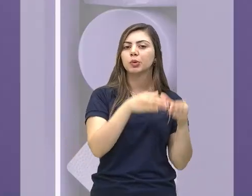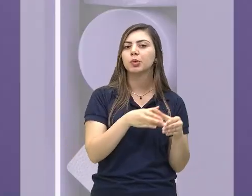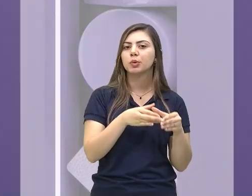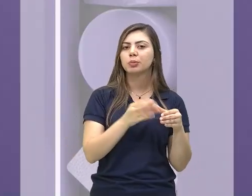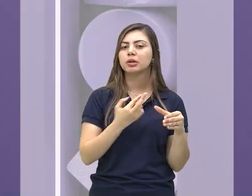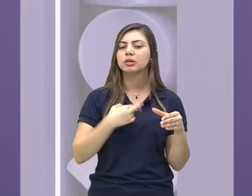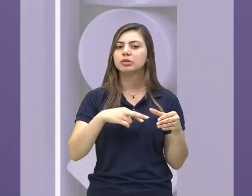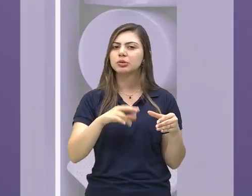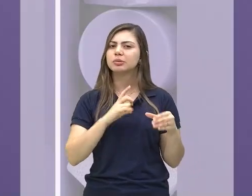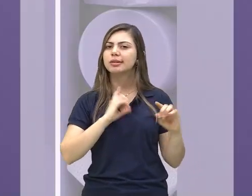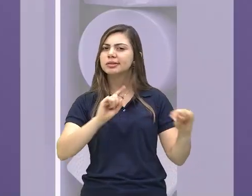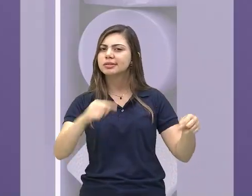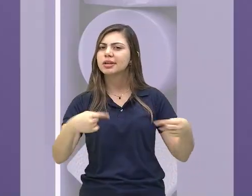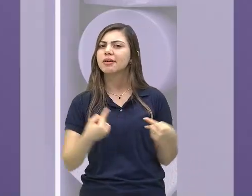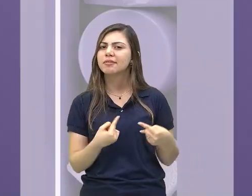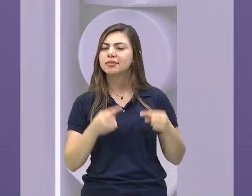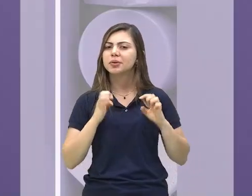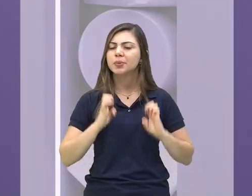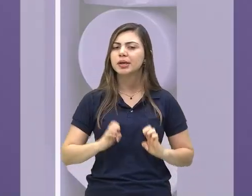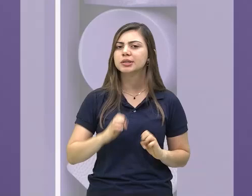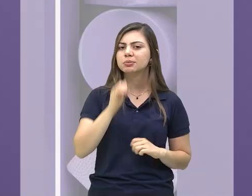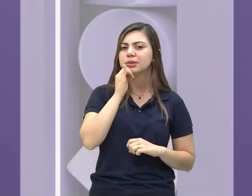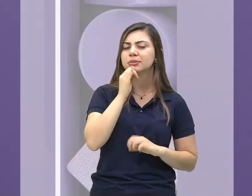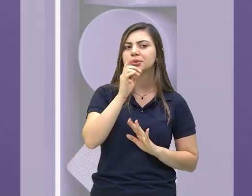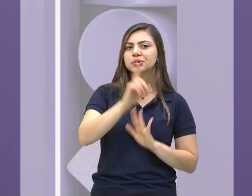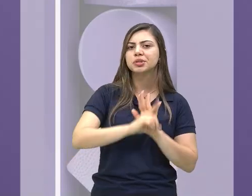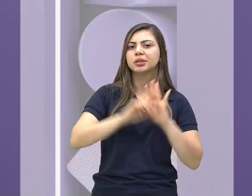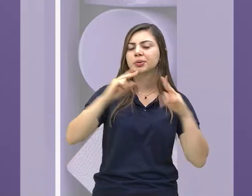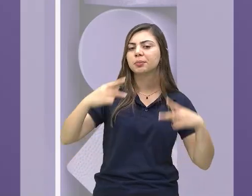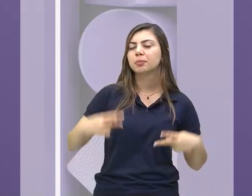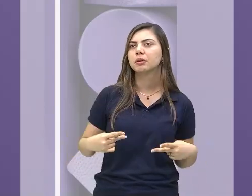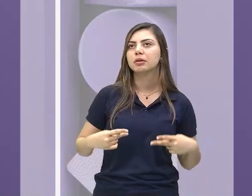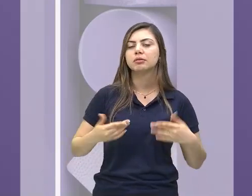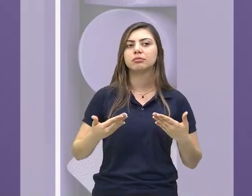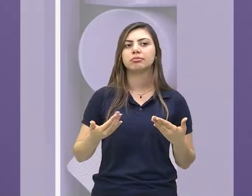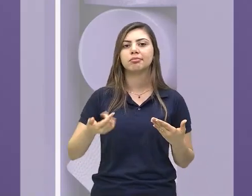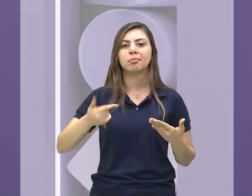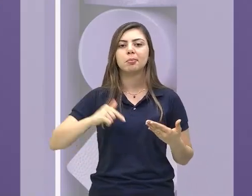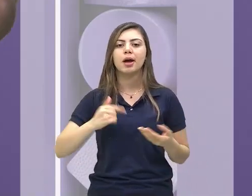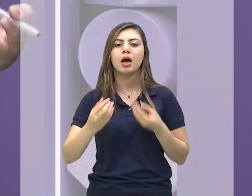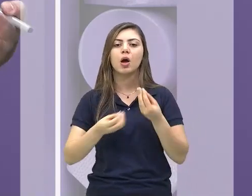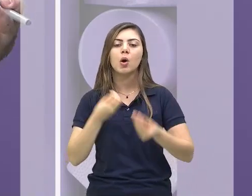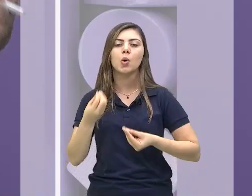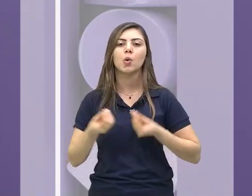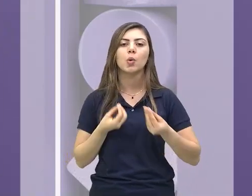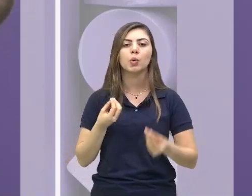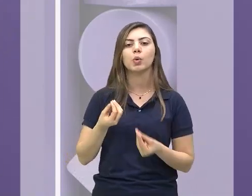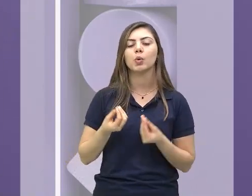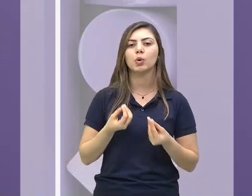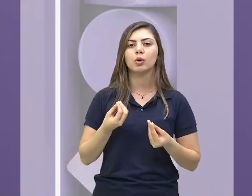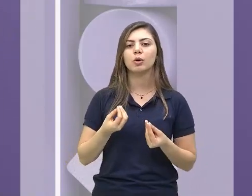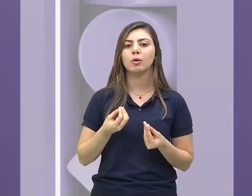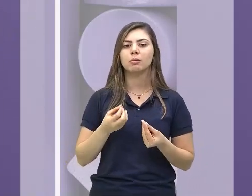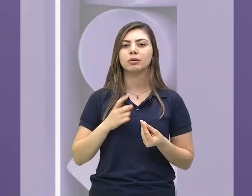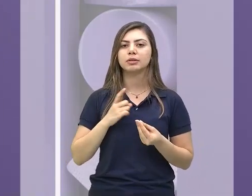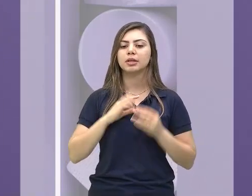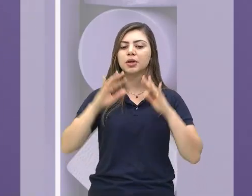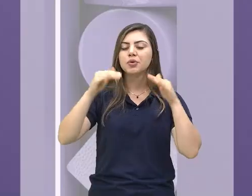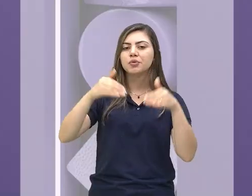desafios éticos, com essa dimensão dos direitos humanos, com essa dimensão também dos posicionamentos a favor da